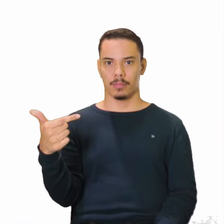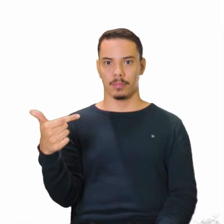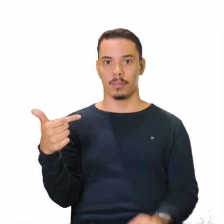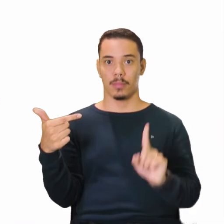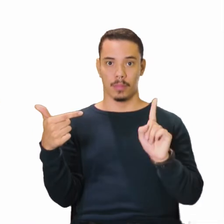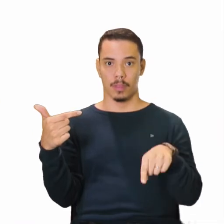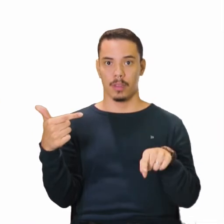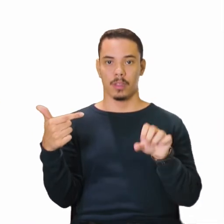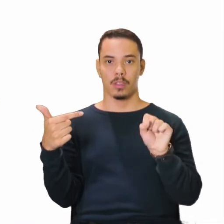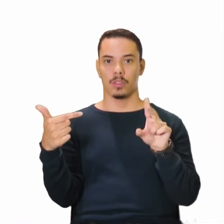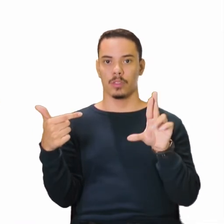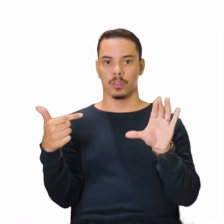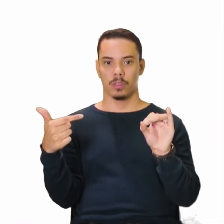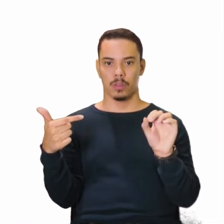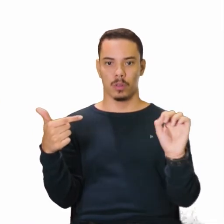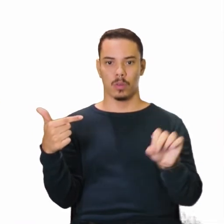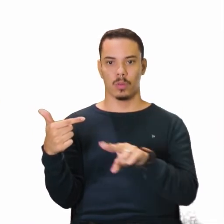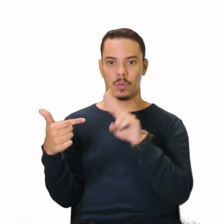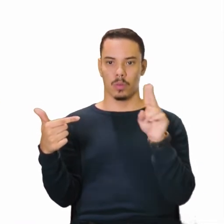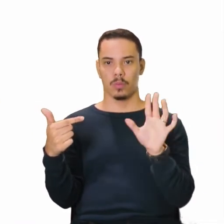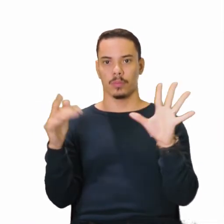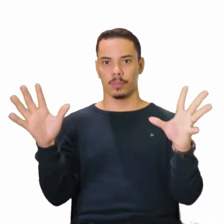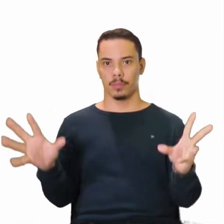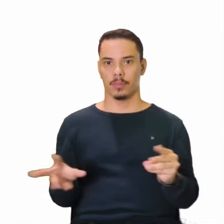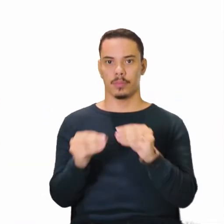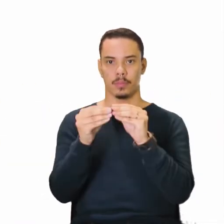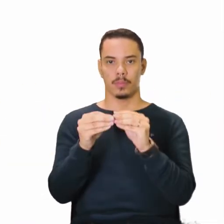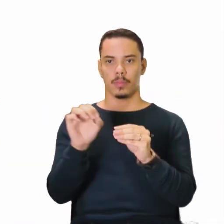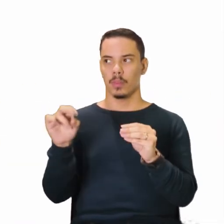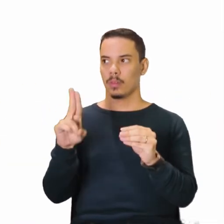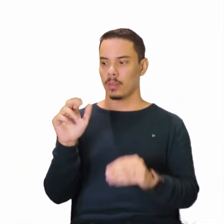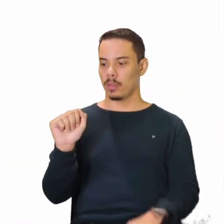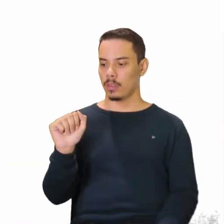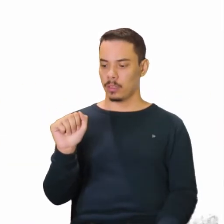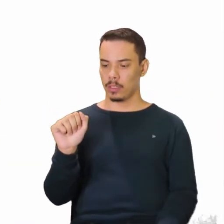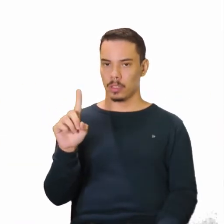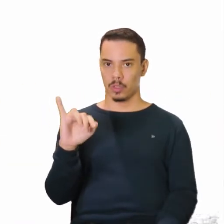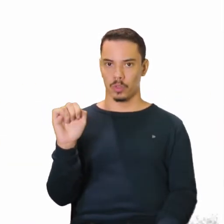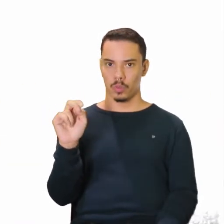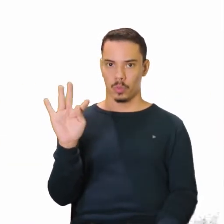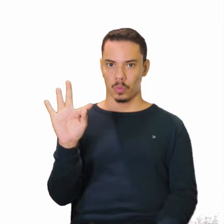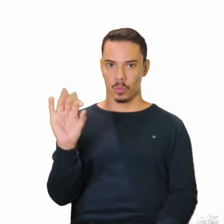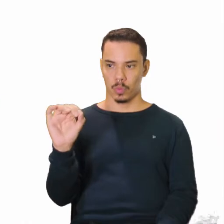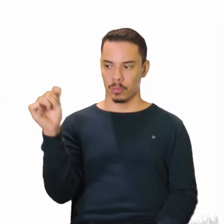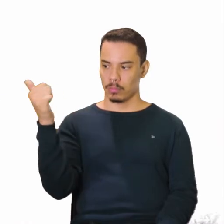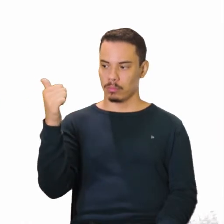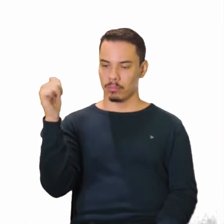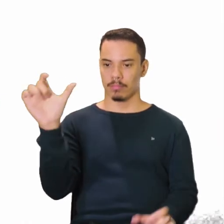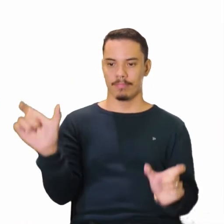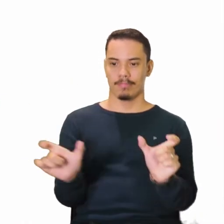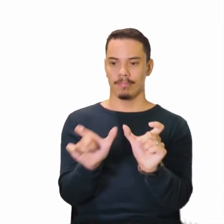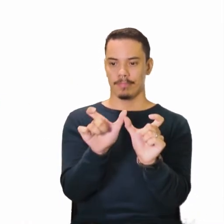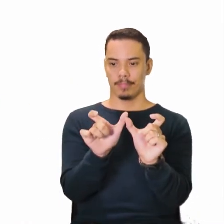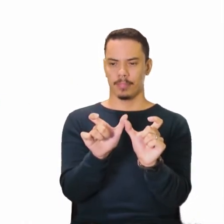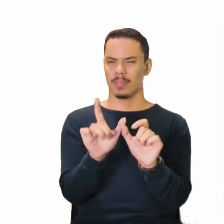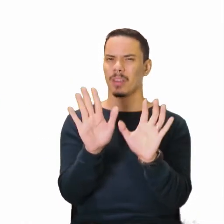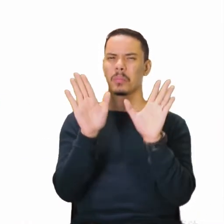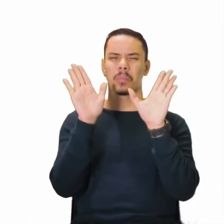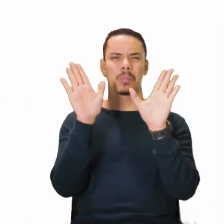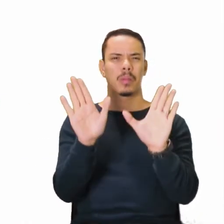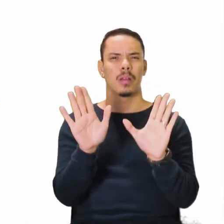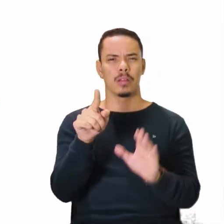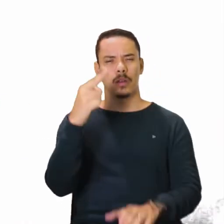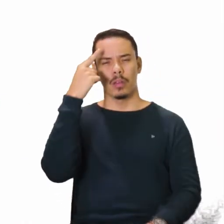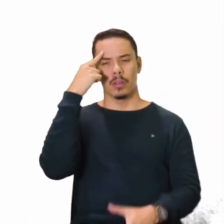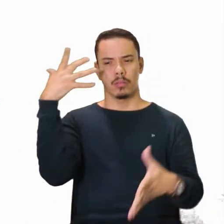sujeito, complemento ou adjunto da primeira. Mas calma, eu sei que você está dizendo, professora,